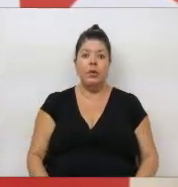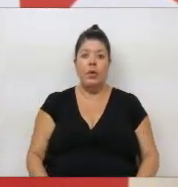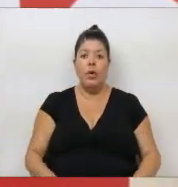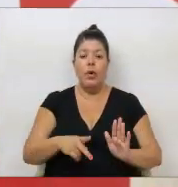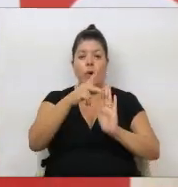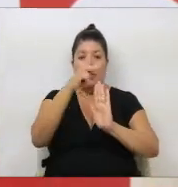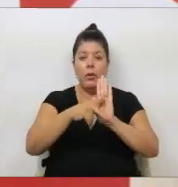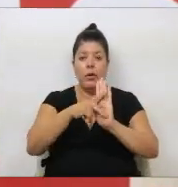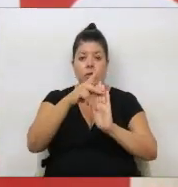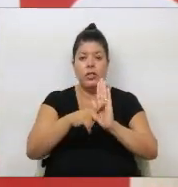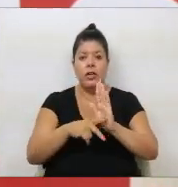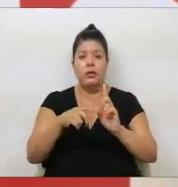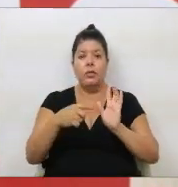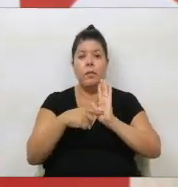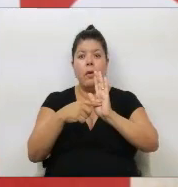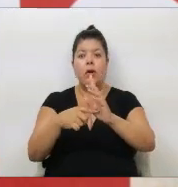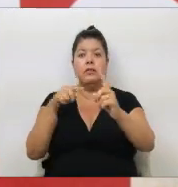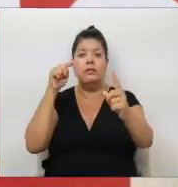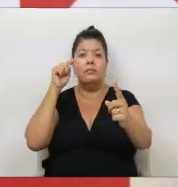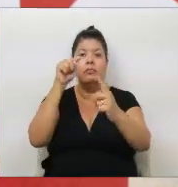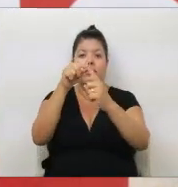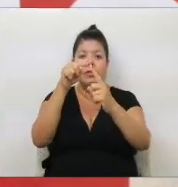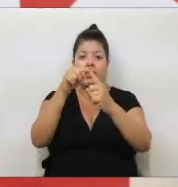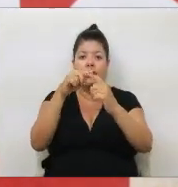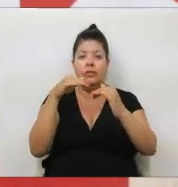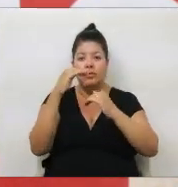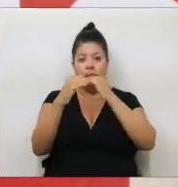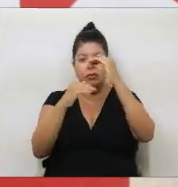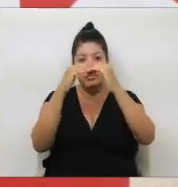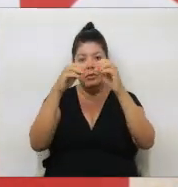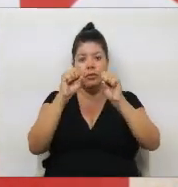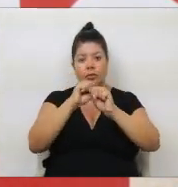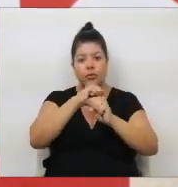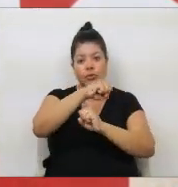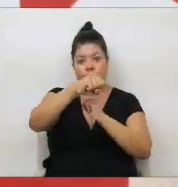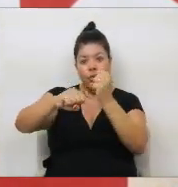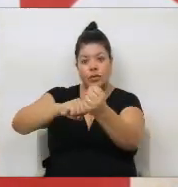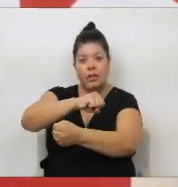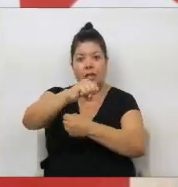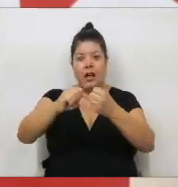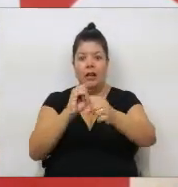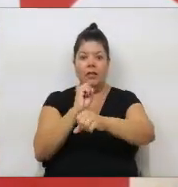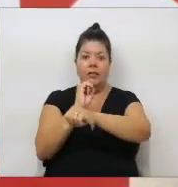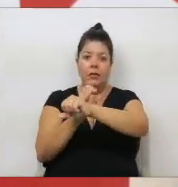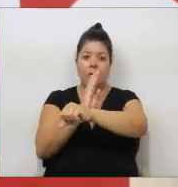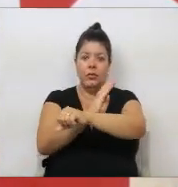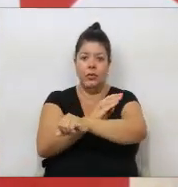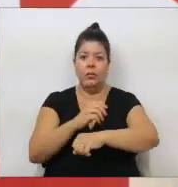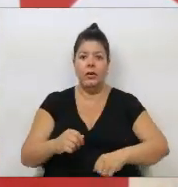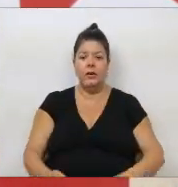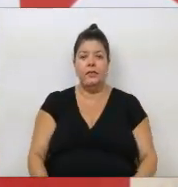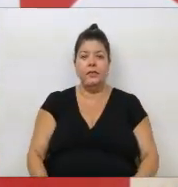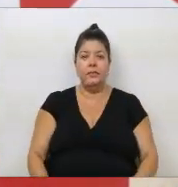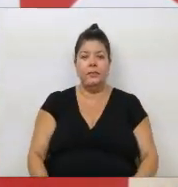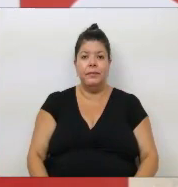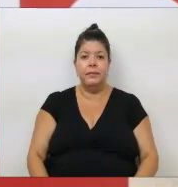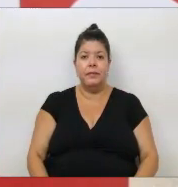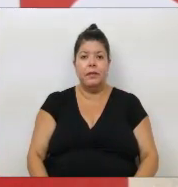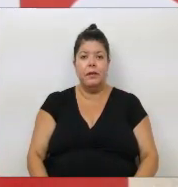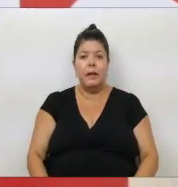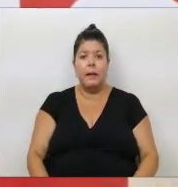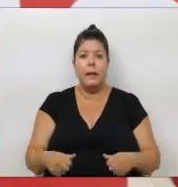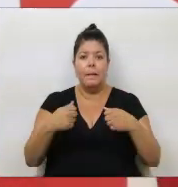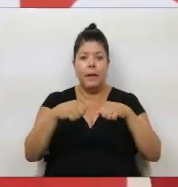ele aponta esses caminhos e ele prevê um crescimento sustentável para Imbituba. E é preciso que, portanto, tudo aquilo